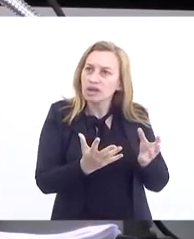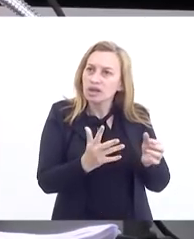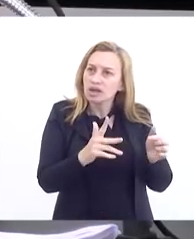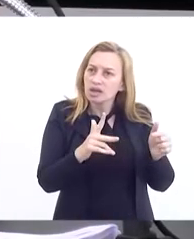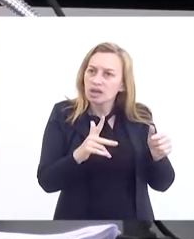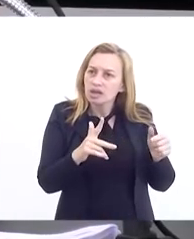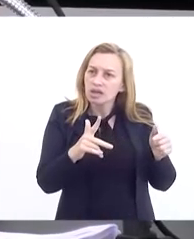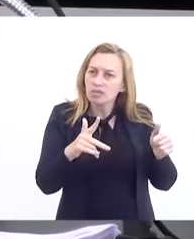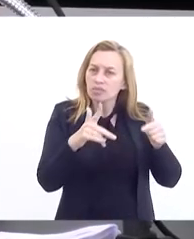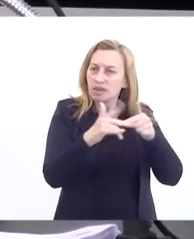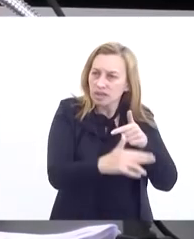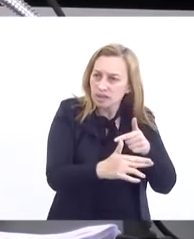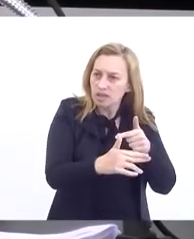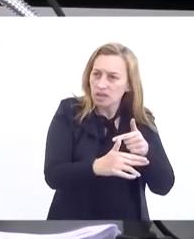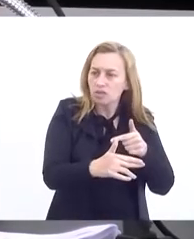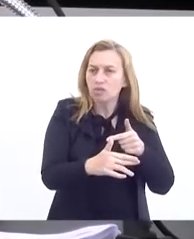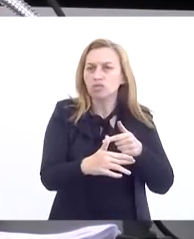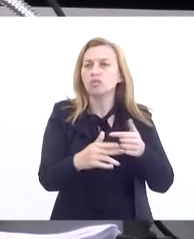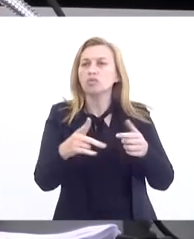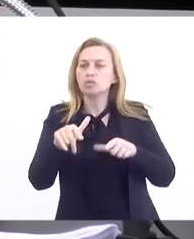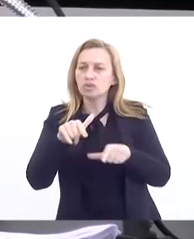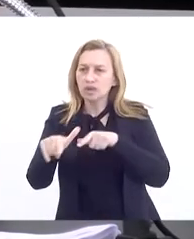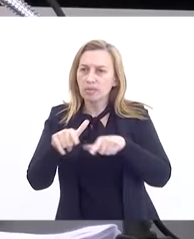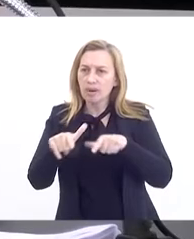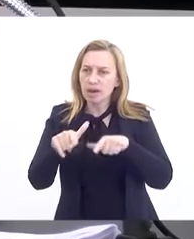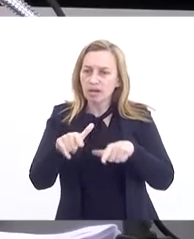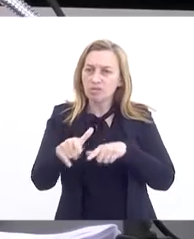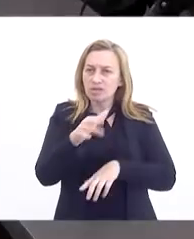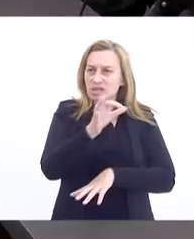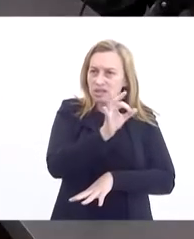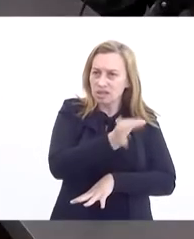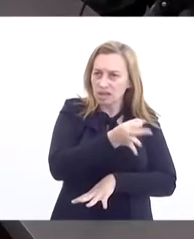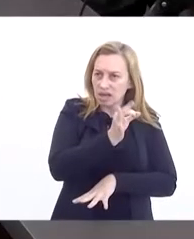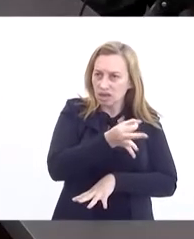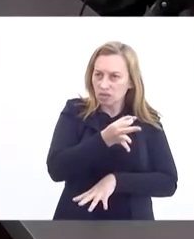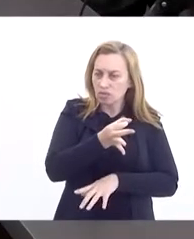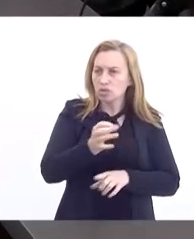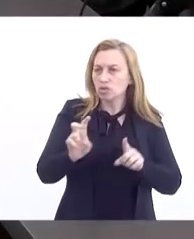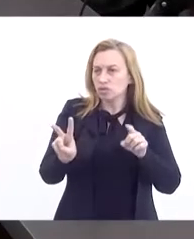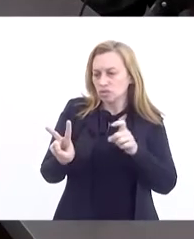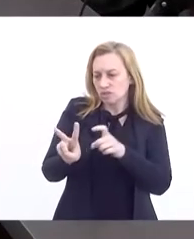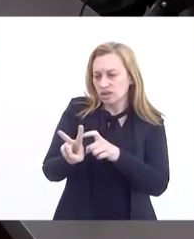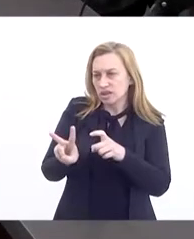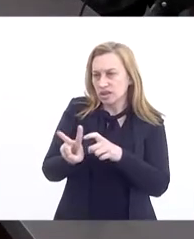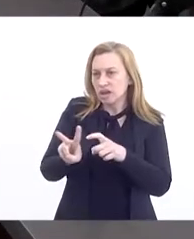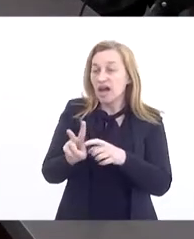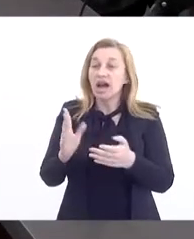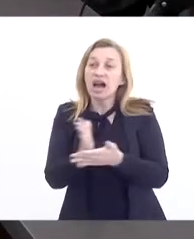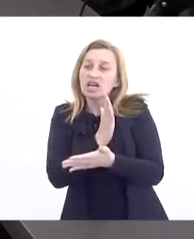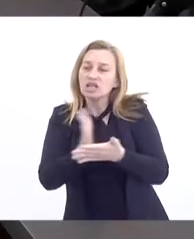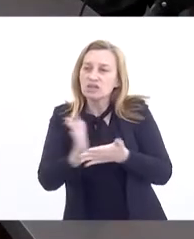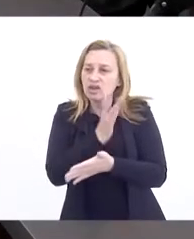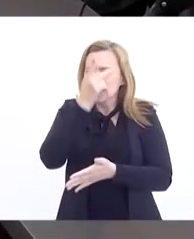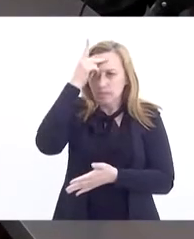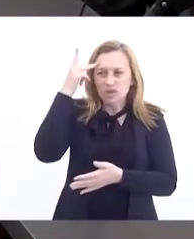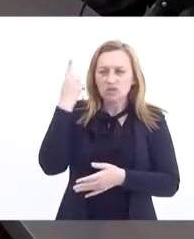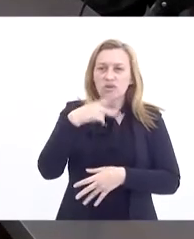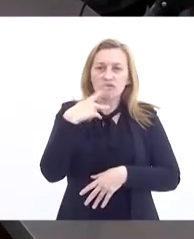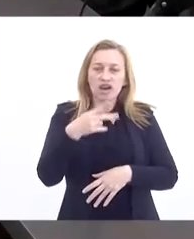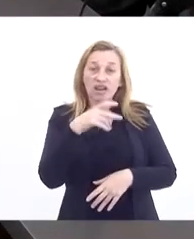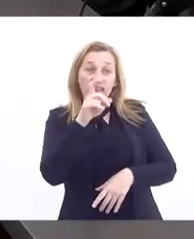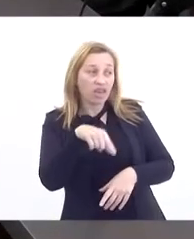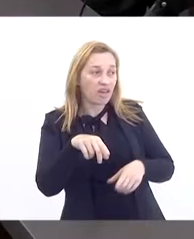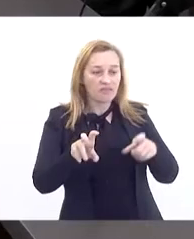o exercício ilegal da profissão de veterinário, que muitas das vezes a pessoa se intitula veterinário e não é. E